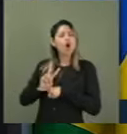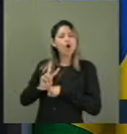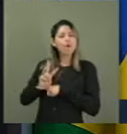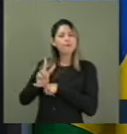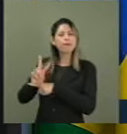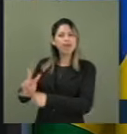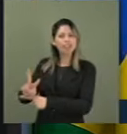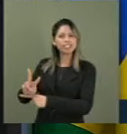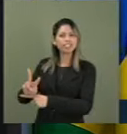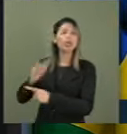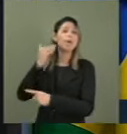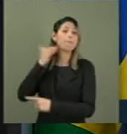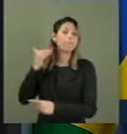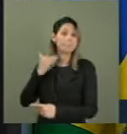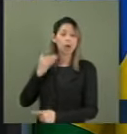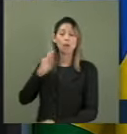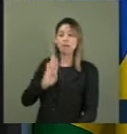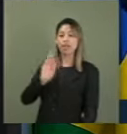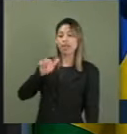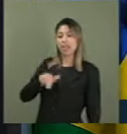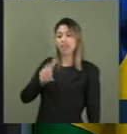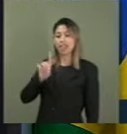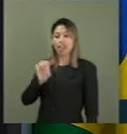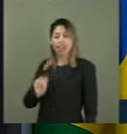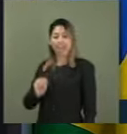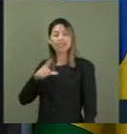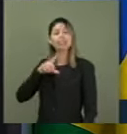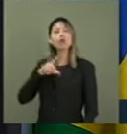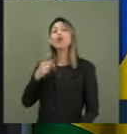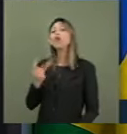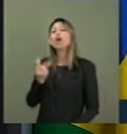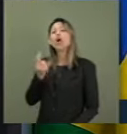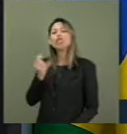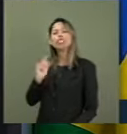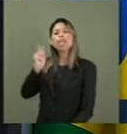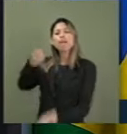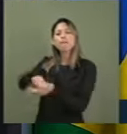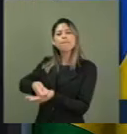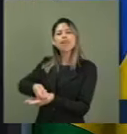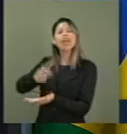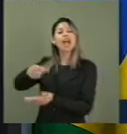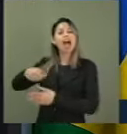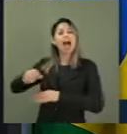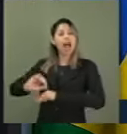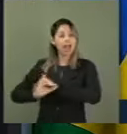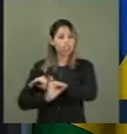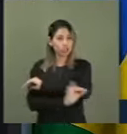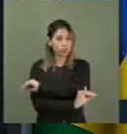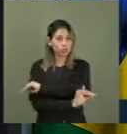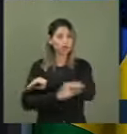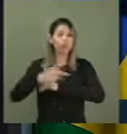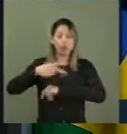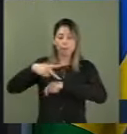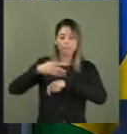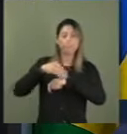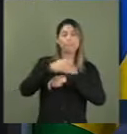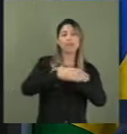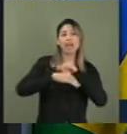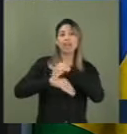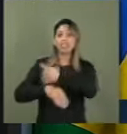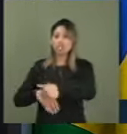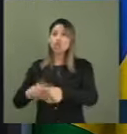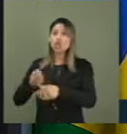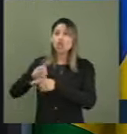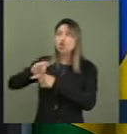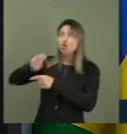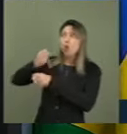pelo BNDES para financiar a infraestrutura de países estrangeiros, que no passado deram